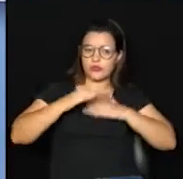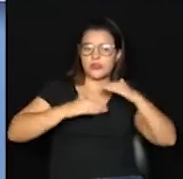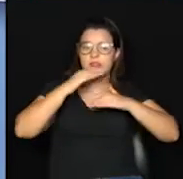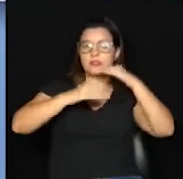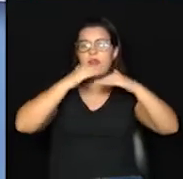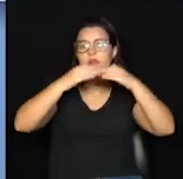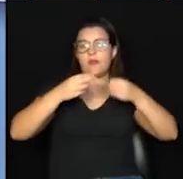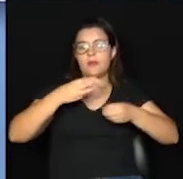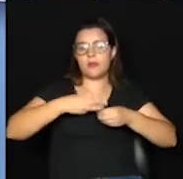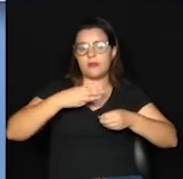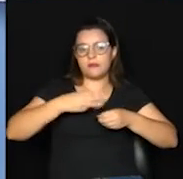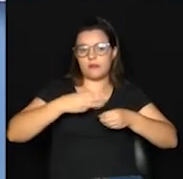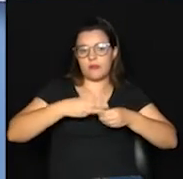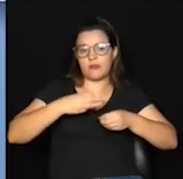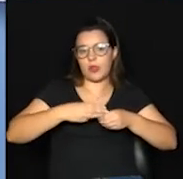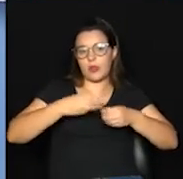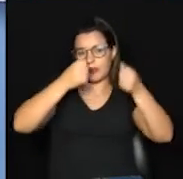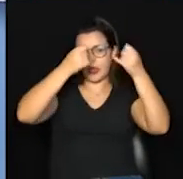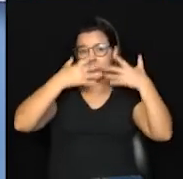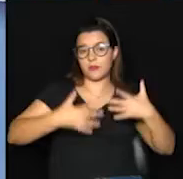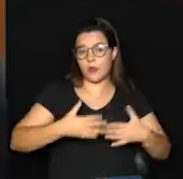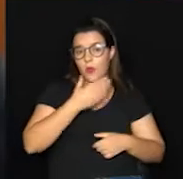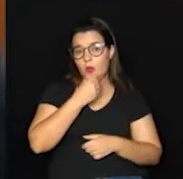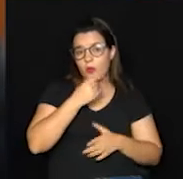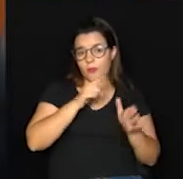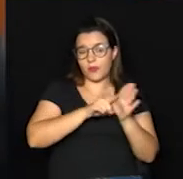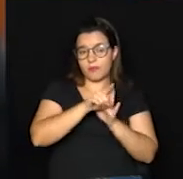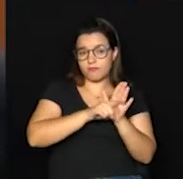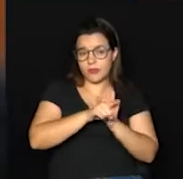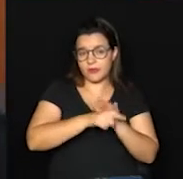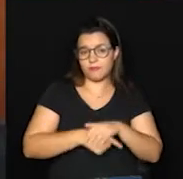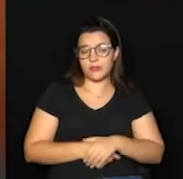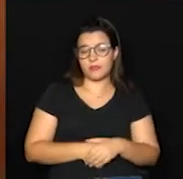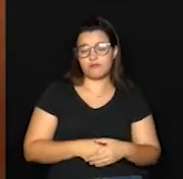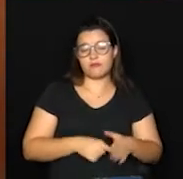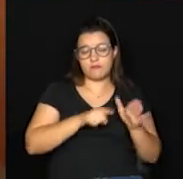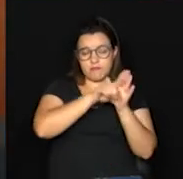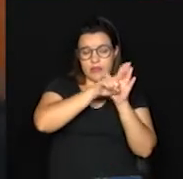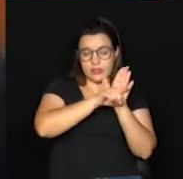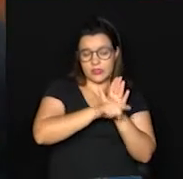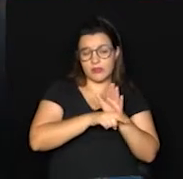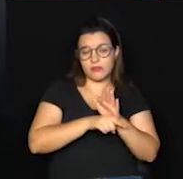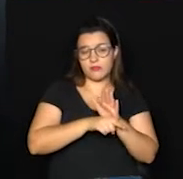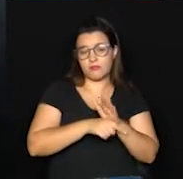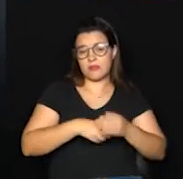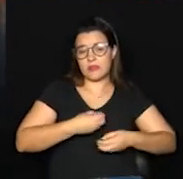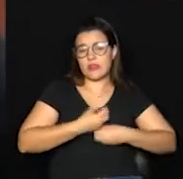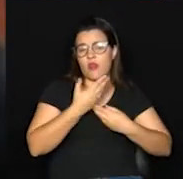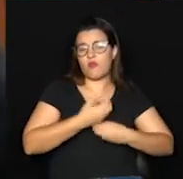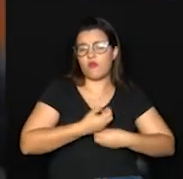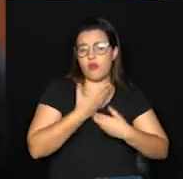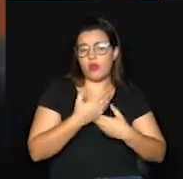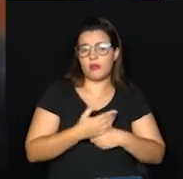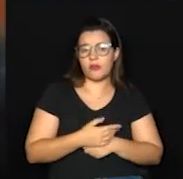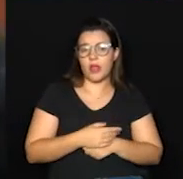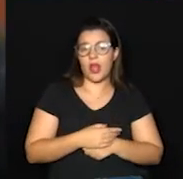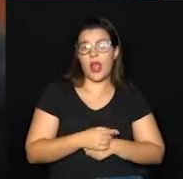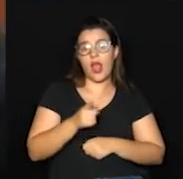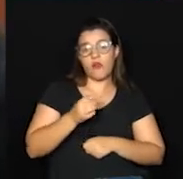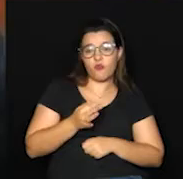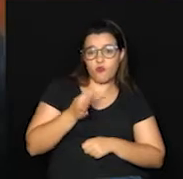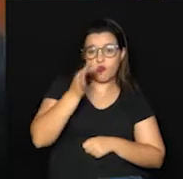diz o pesquisador. Esses dados avaliados servem para que o gestor